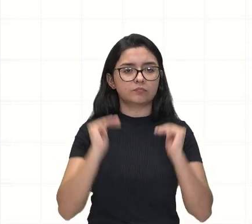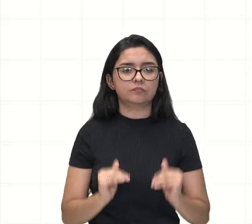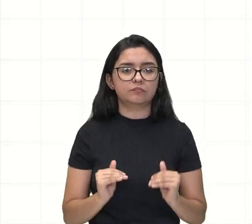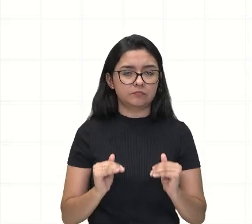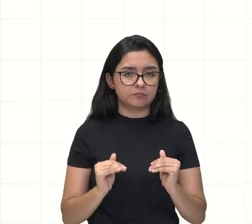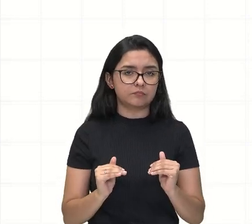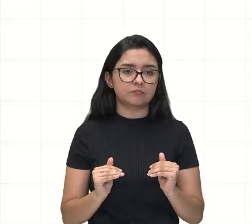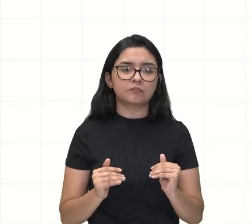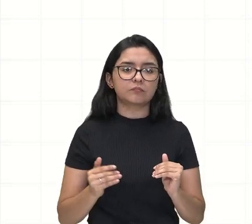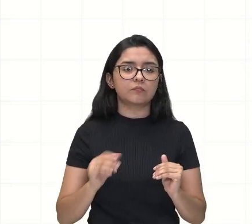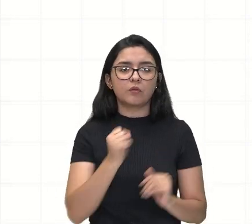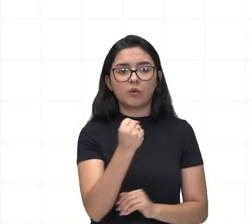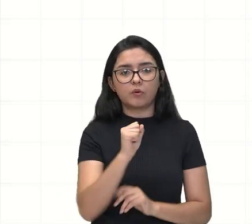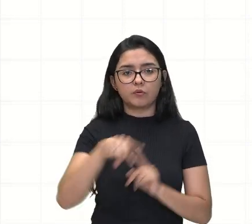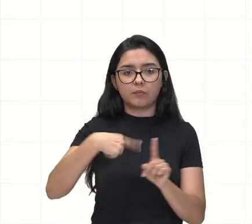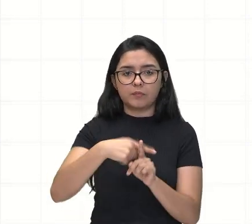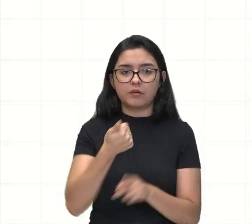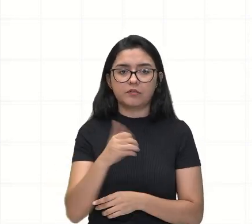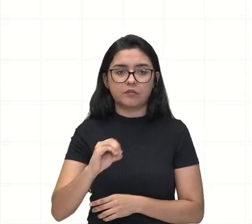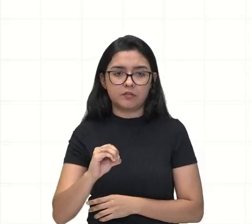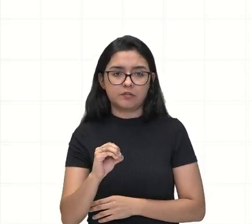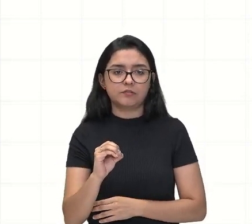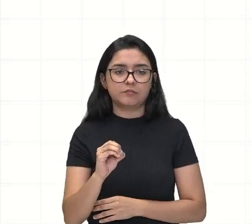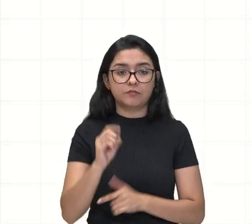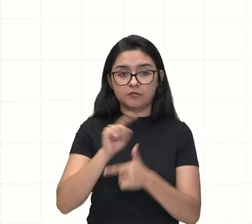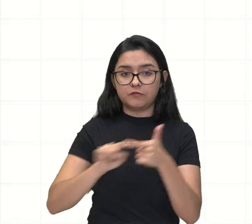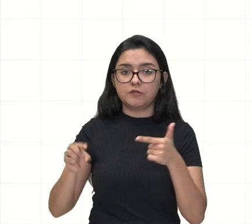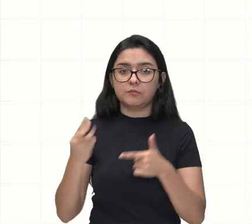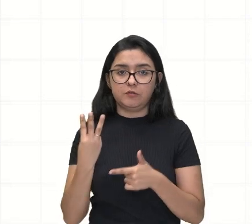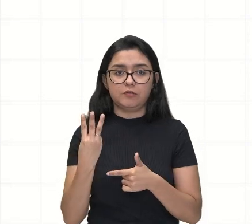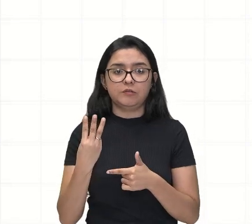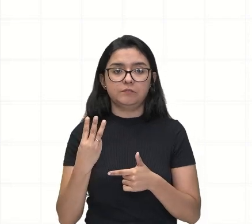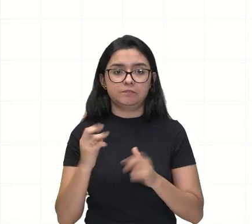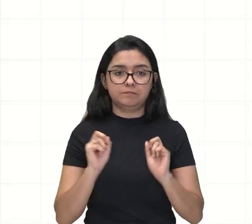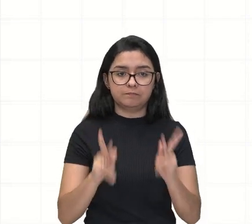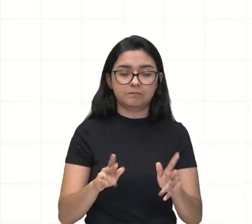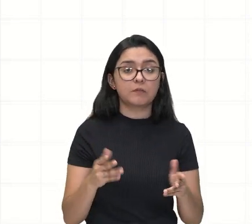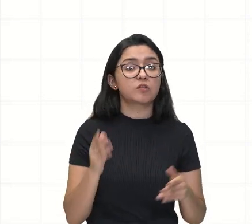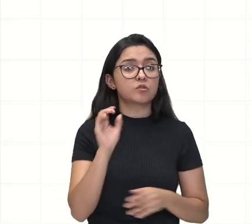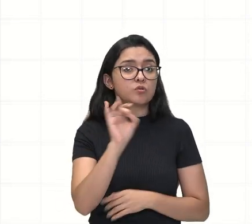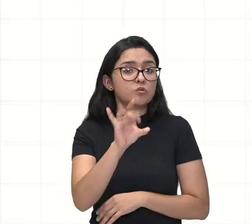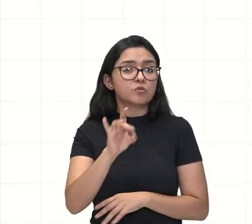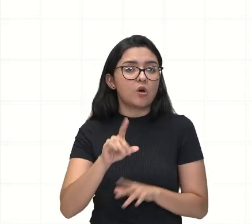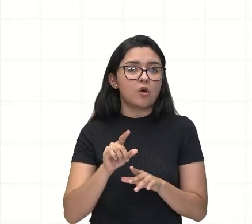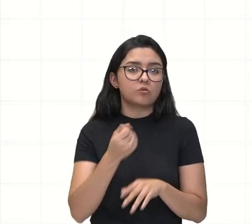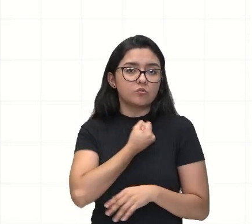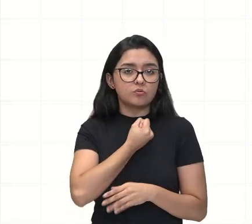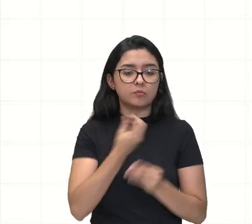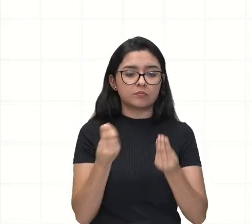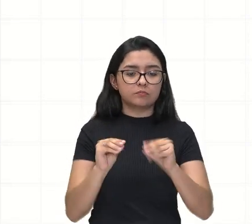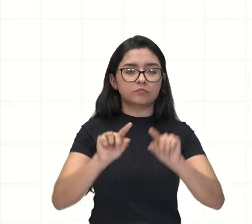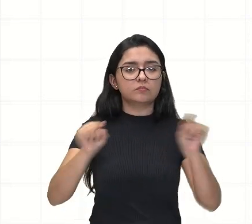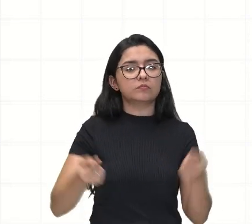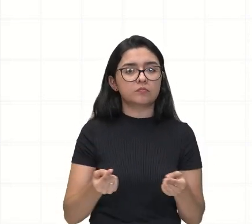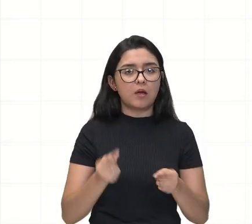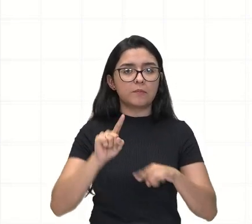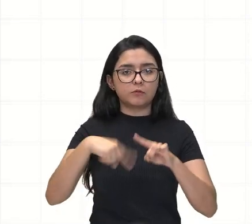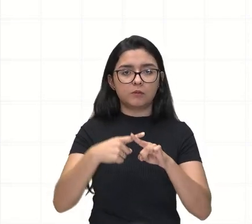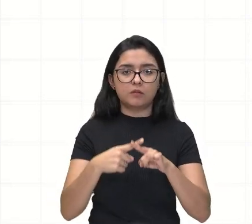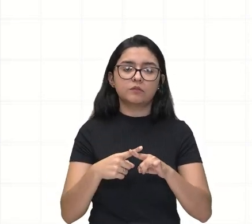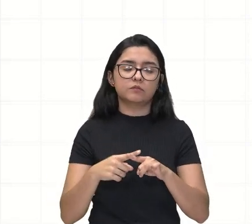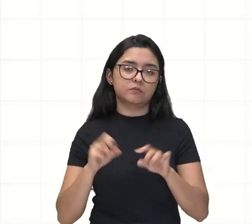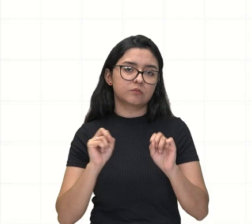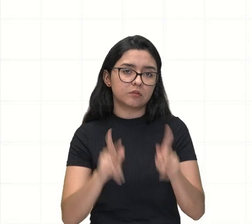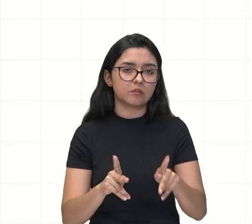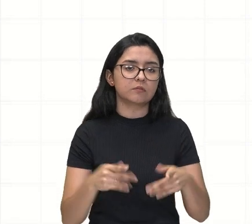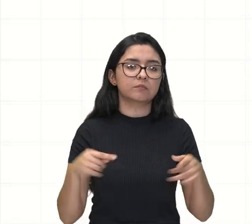situação. 8 mais 10 dividido por 3. Resolvemos apenas isso aqui, a multiplicação. E